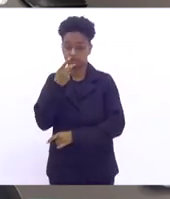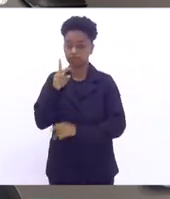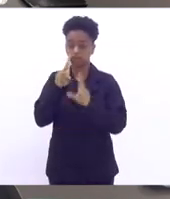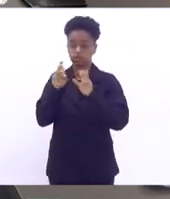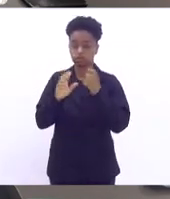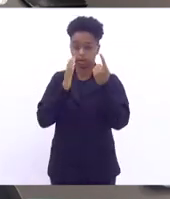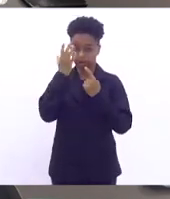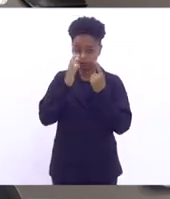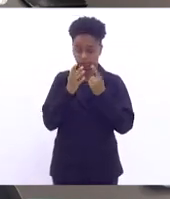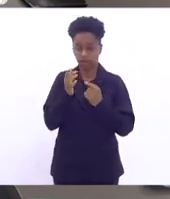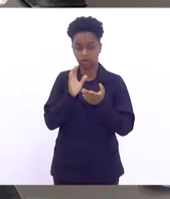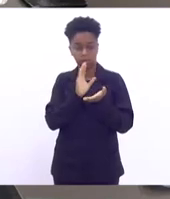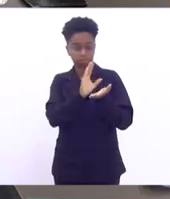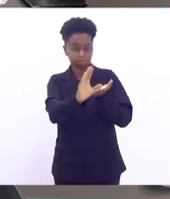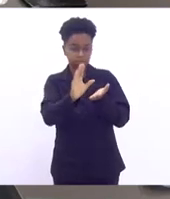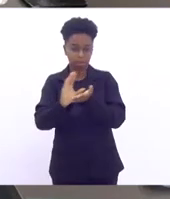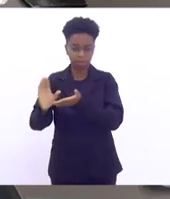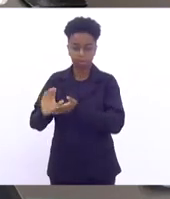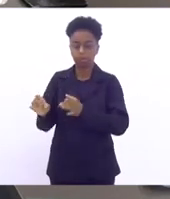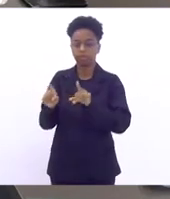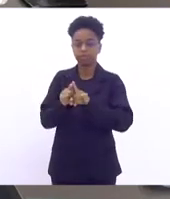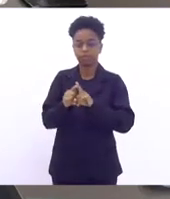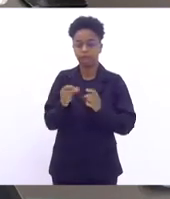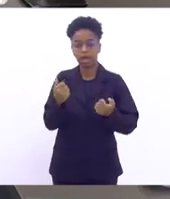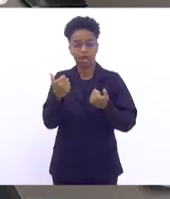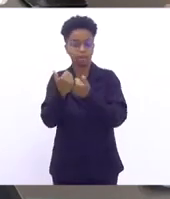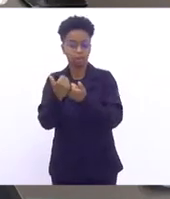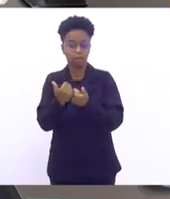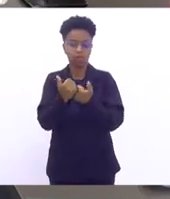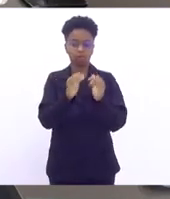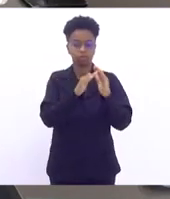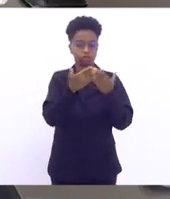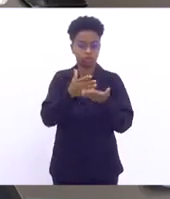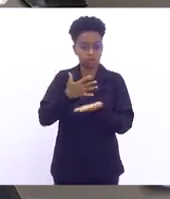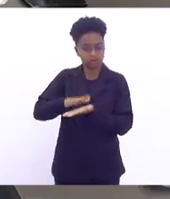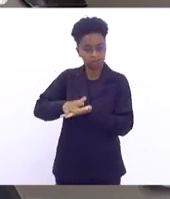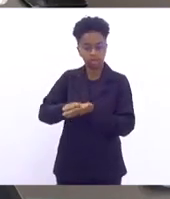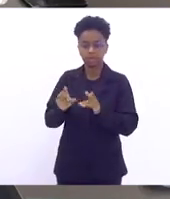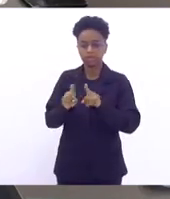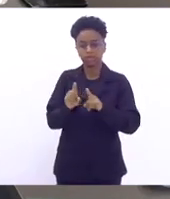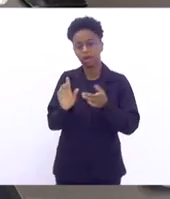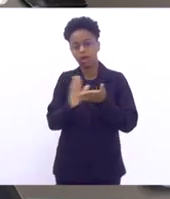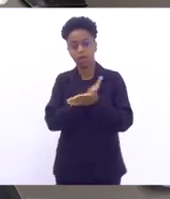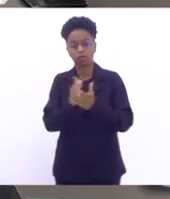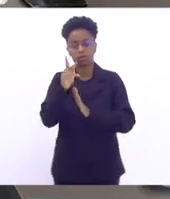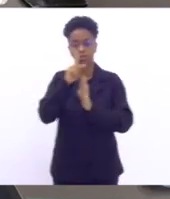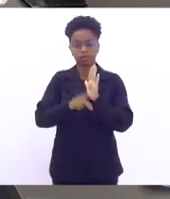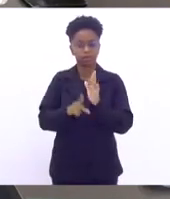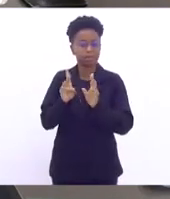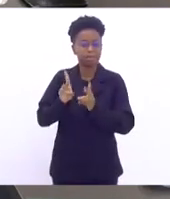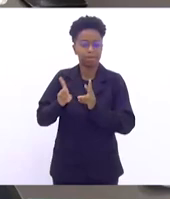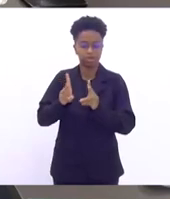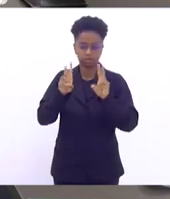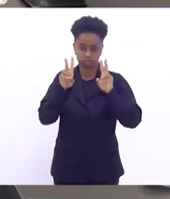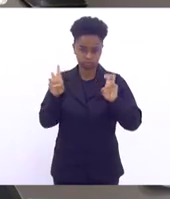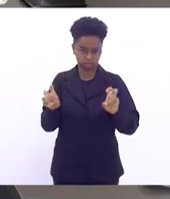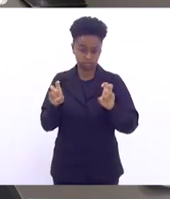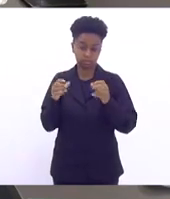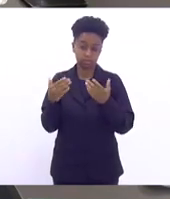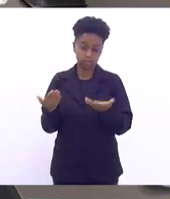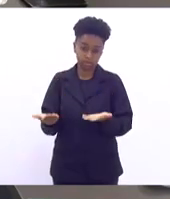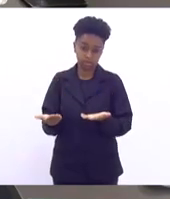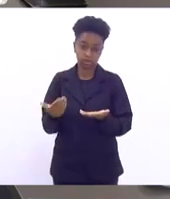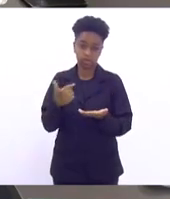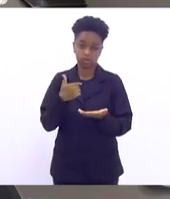estão de financiamento de aporte financeiro para as escolas são alguns projetos que conversam sobre a mesma matéria e aí eu